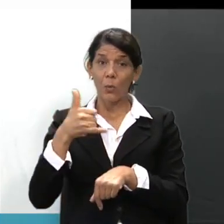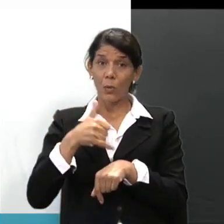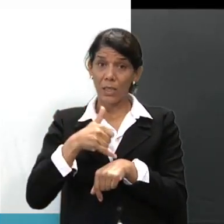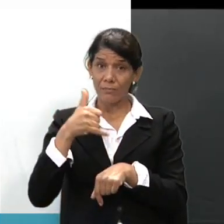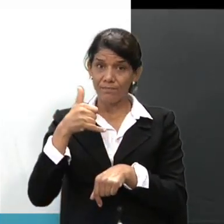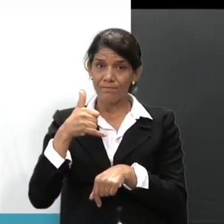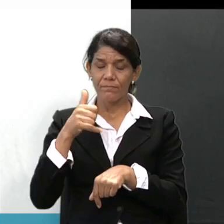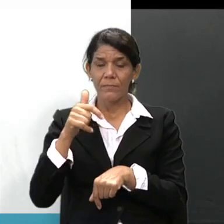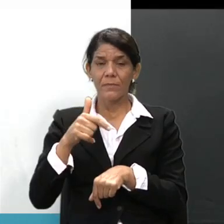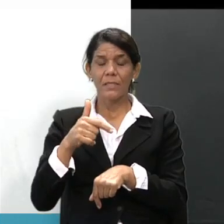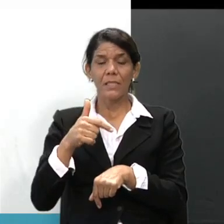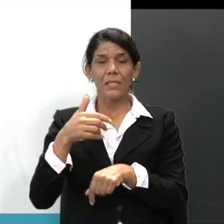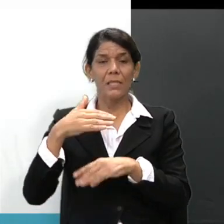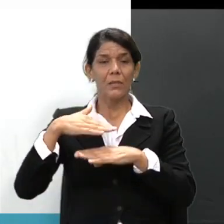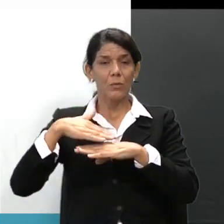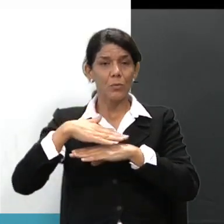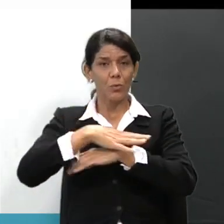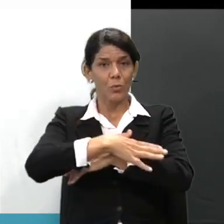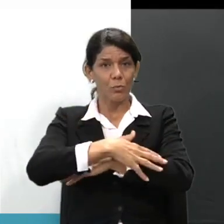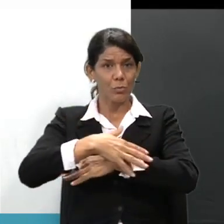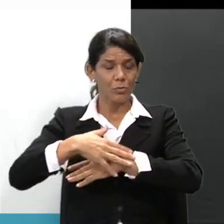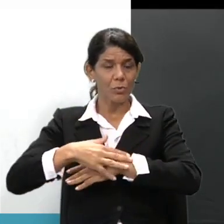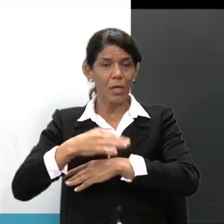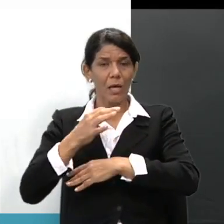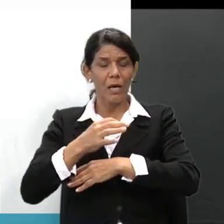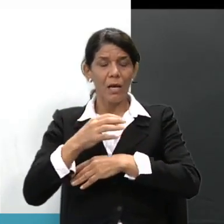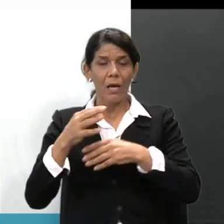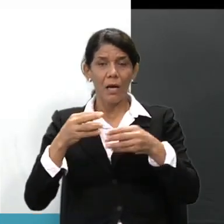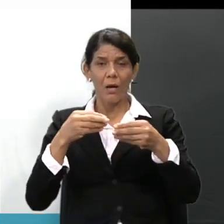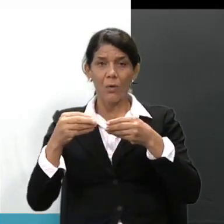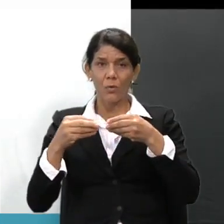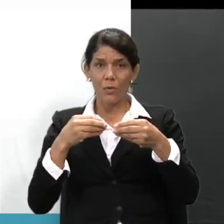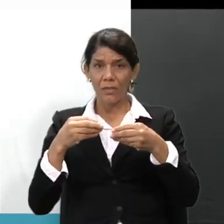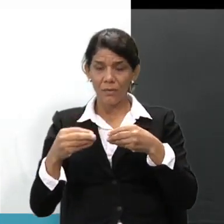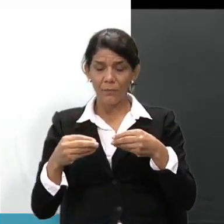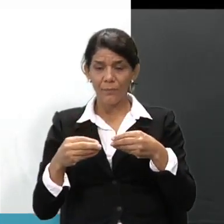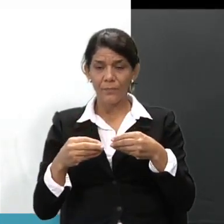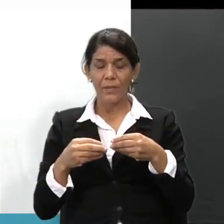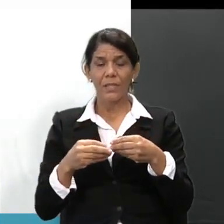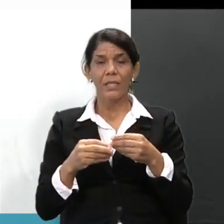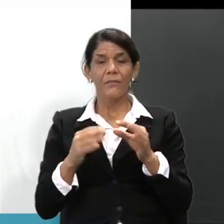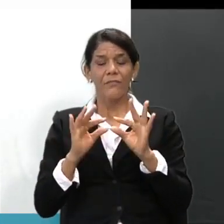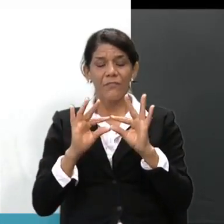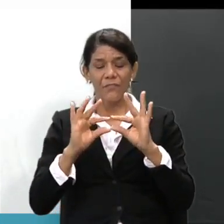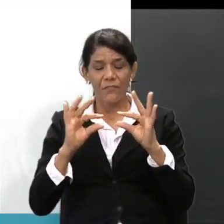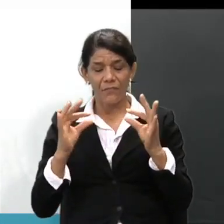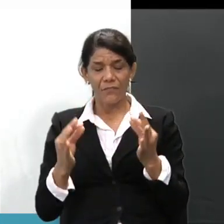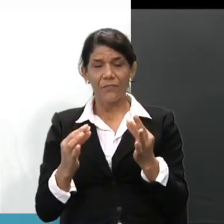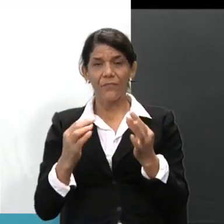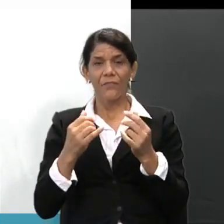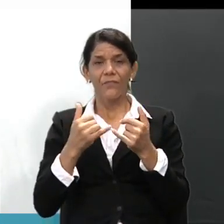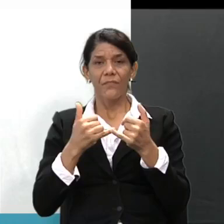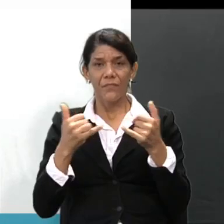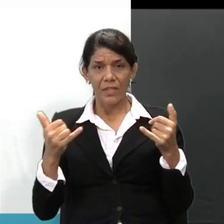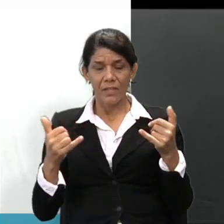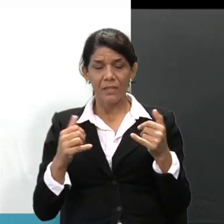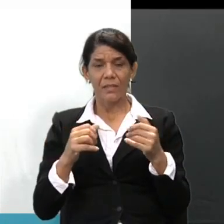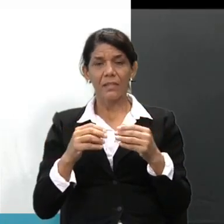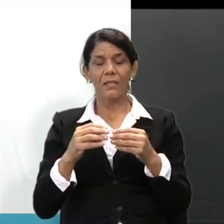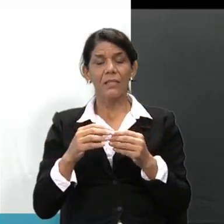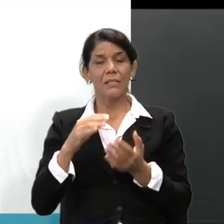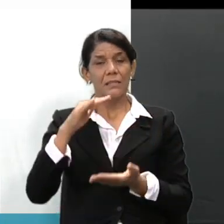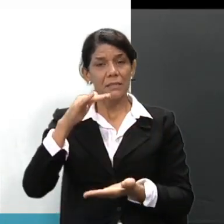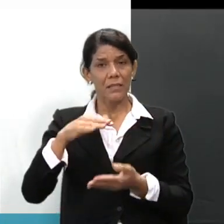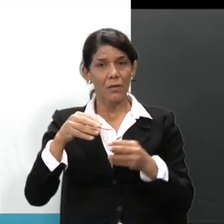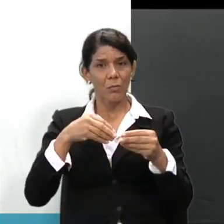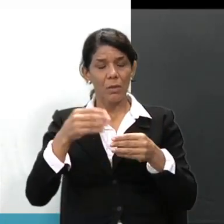aplicação intramuscular, bolas de algodão ou gaze não estéreo, fita microporosa, saco plástico